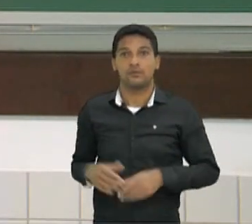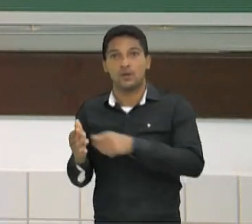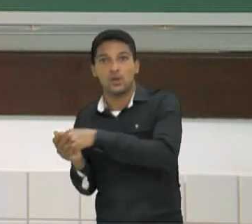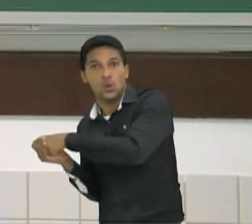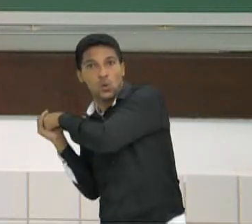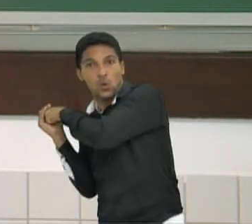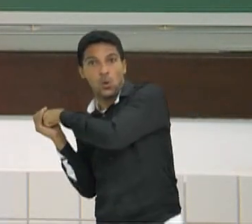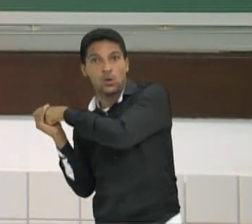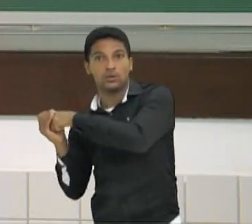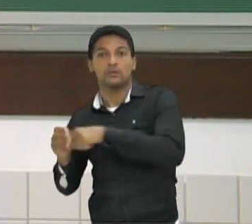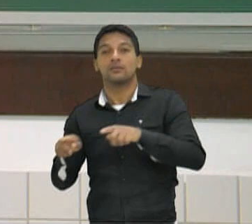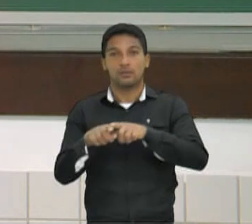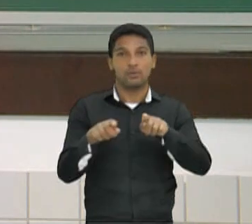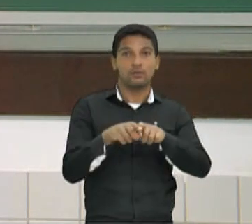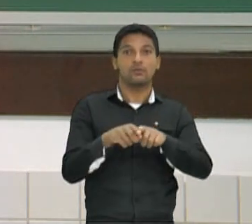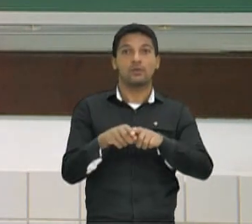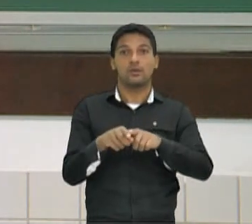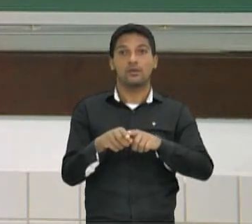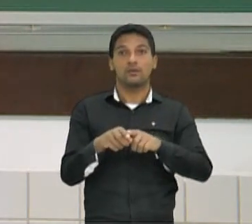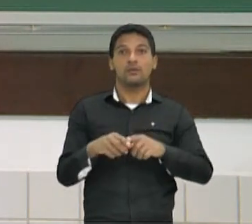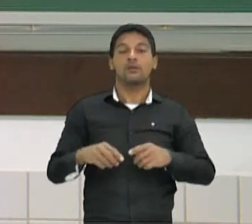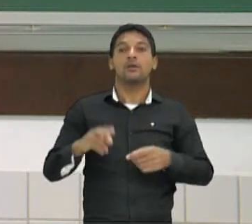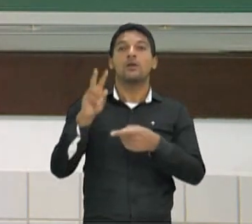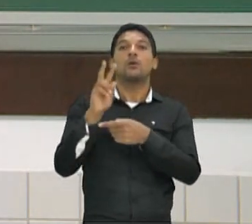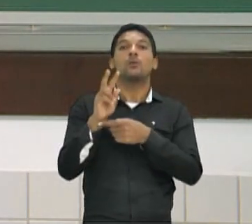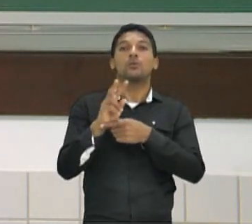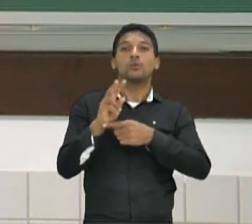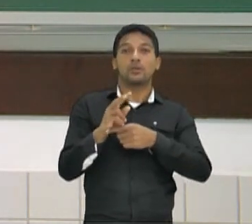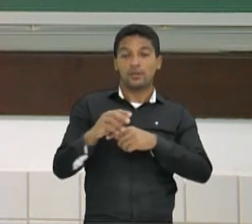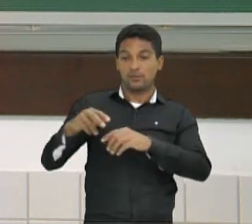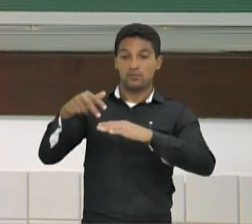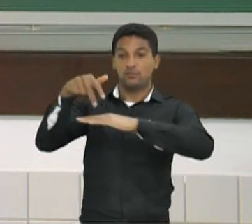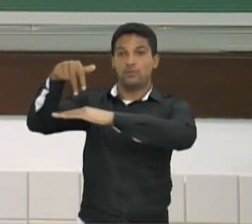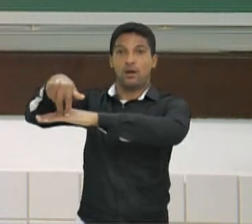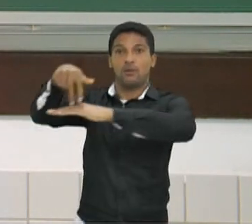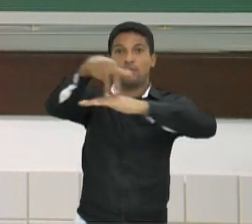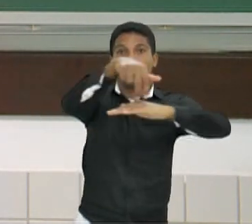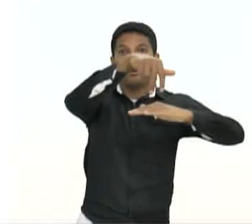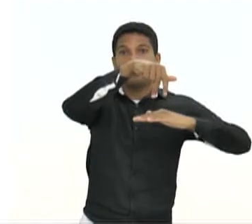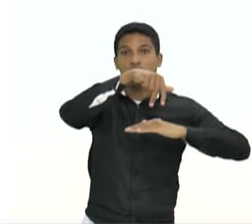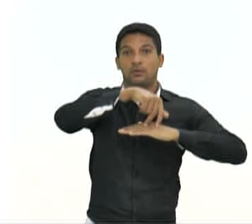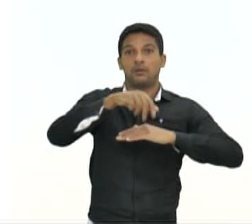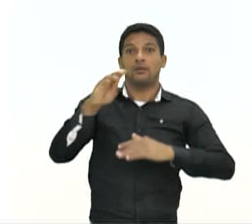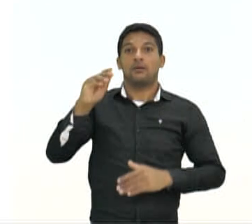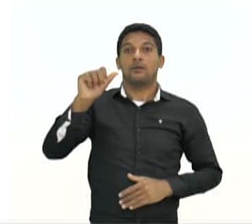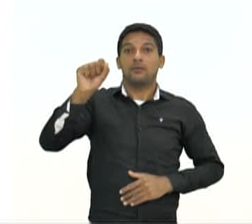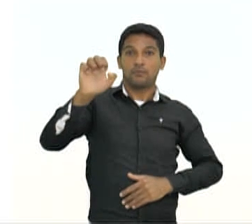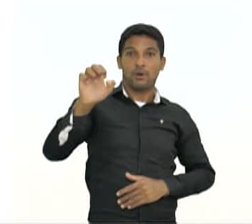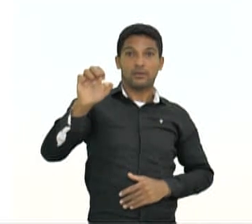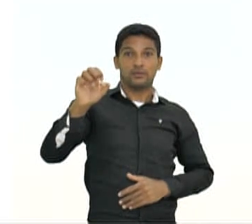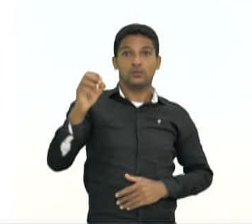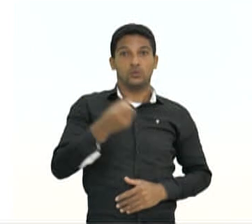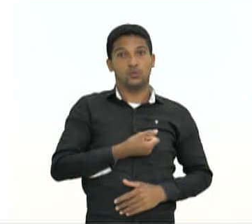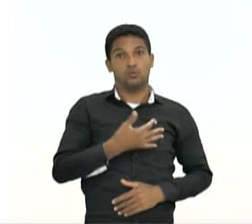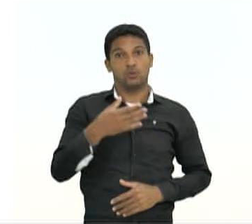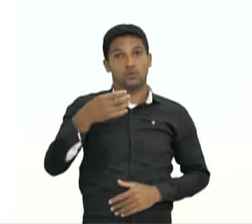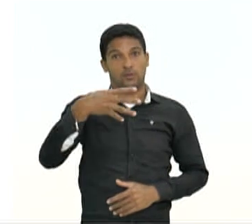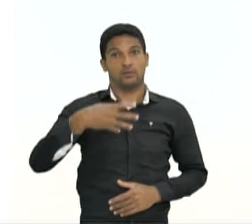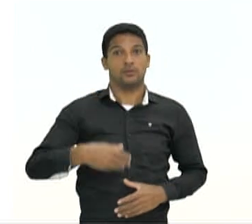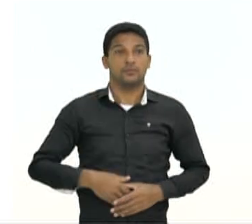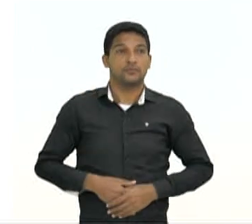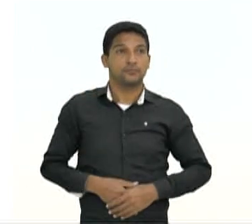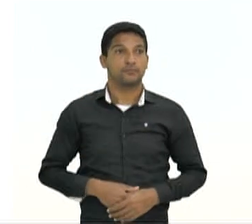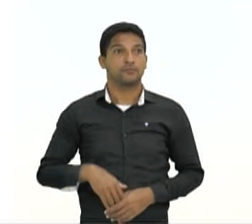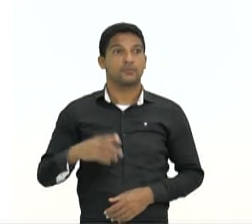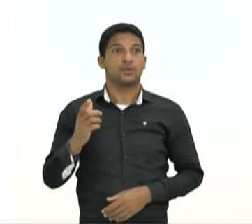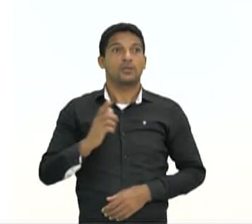da base da home plate, que é a base número 4, né. Temos o jogador de primeira base, que é o first baseman, é responsável